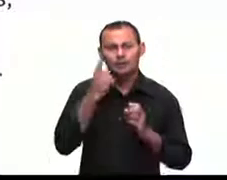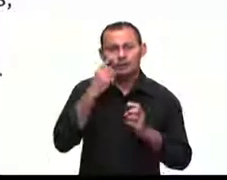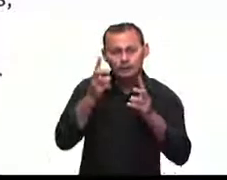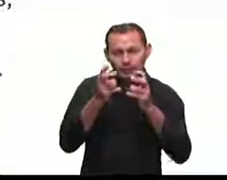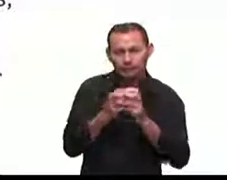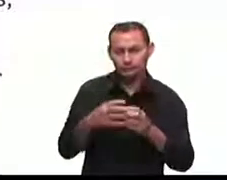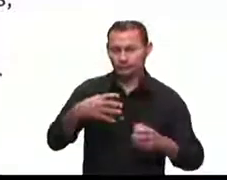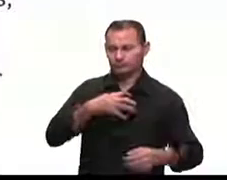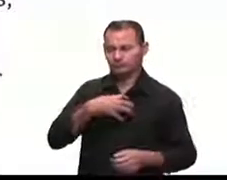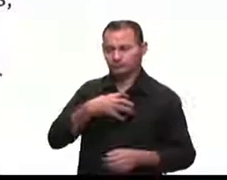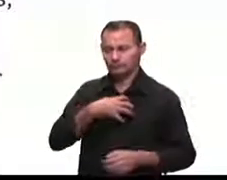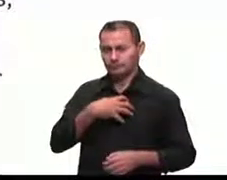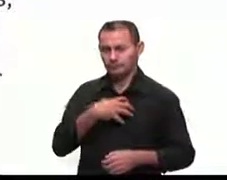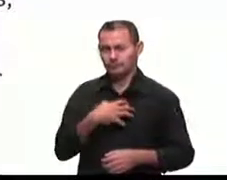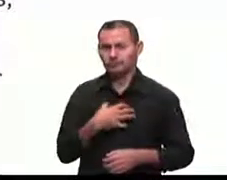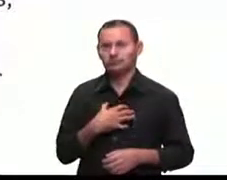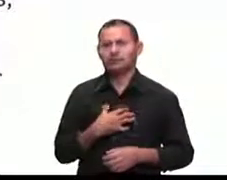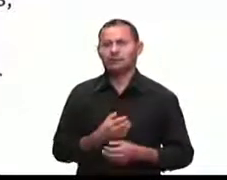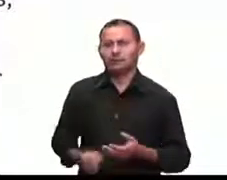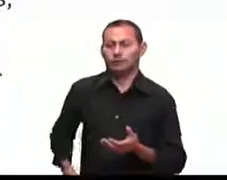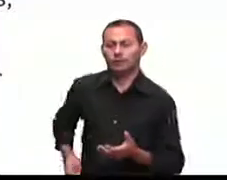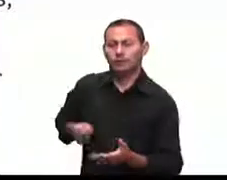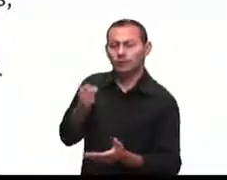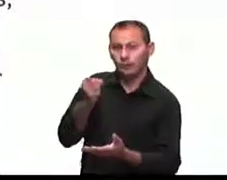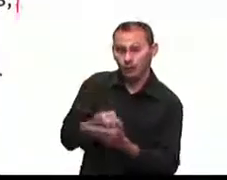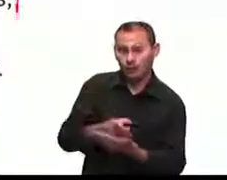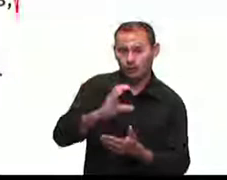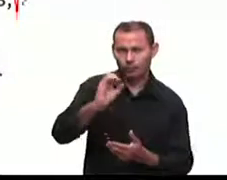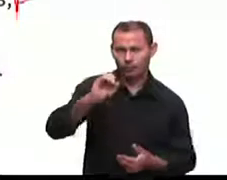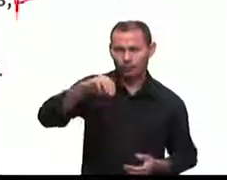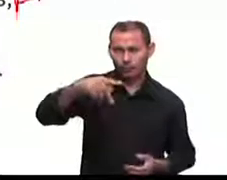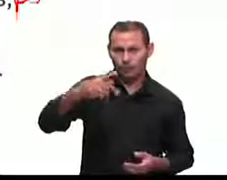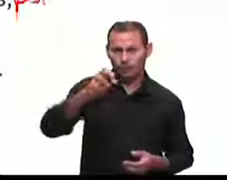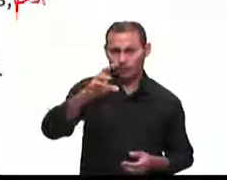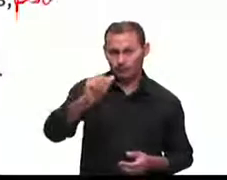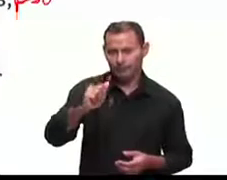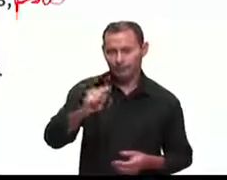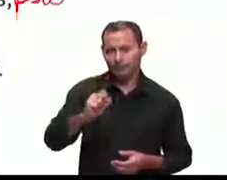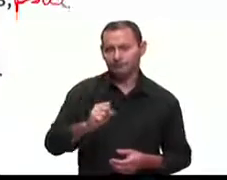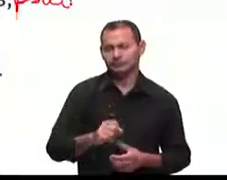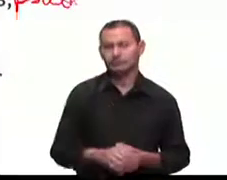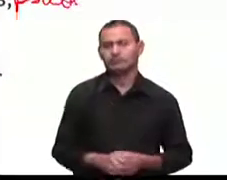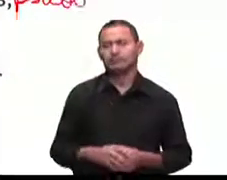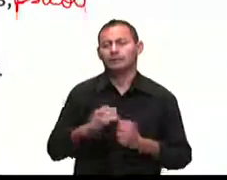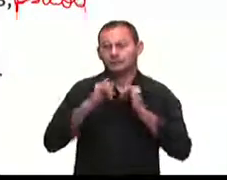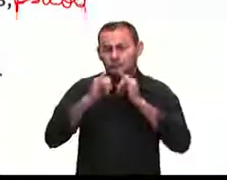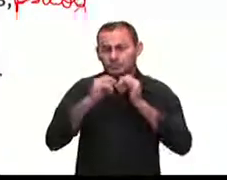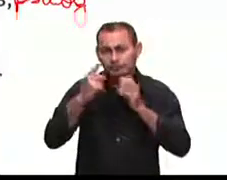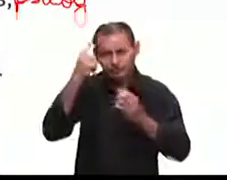Identificar o comportamento de compra, então aqui, dados